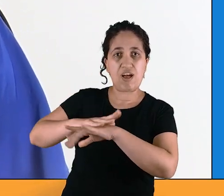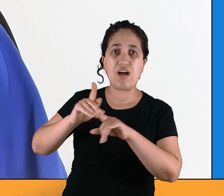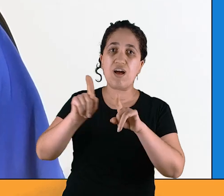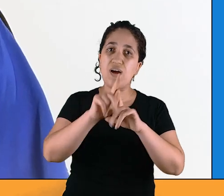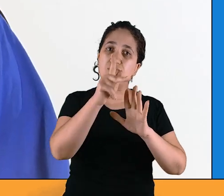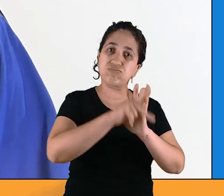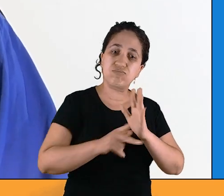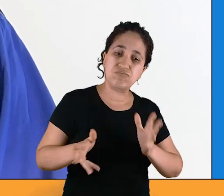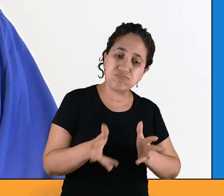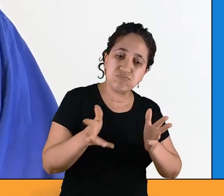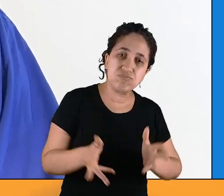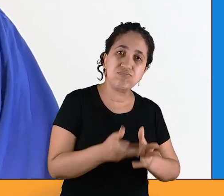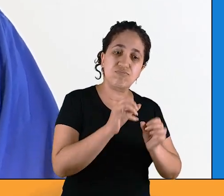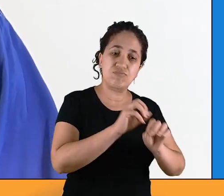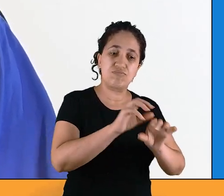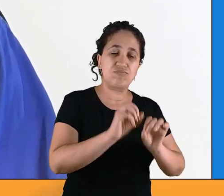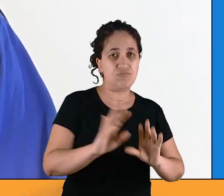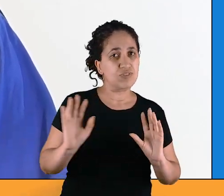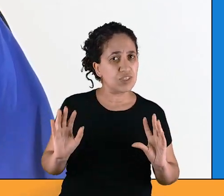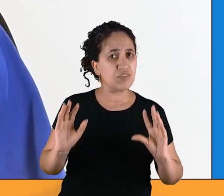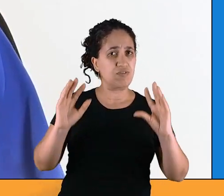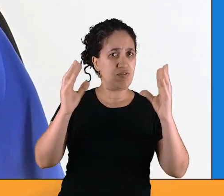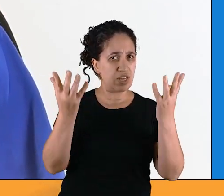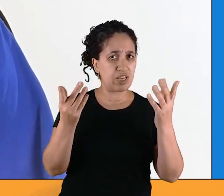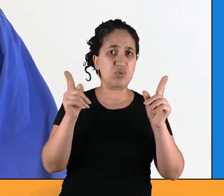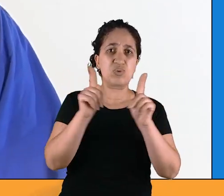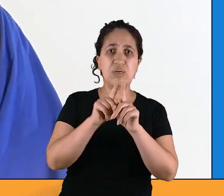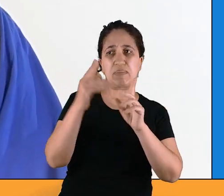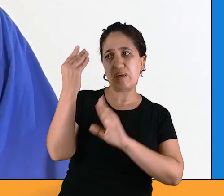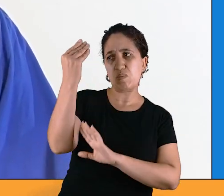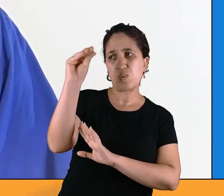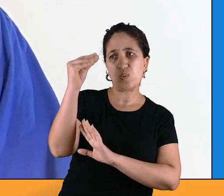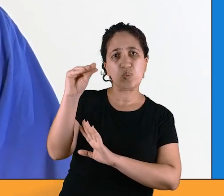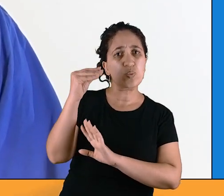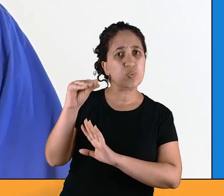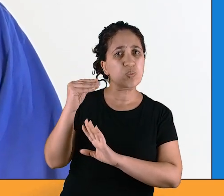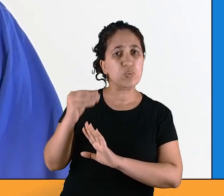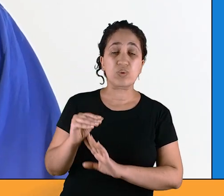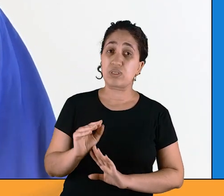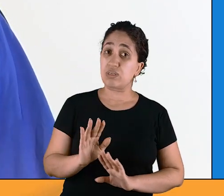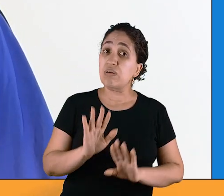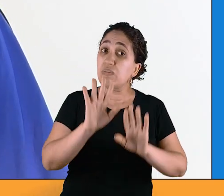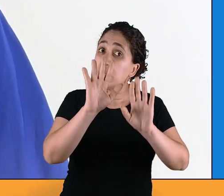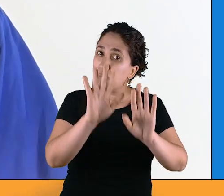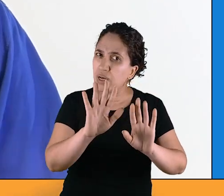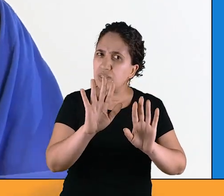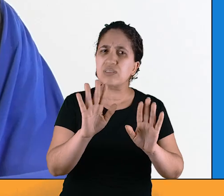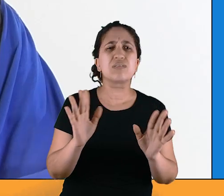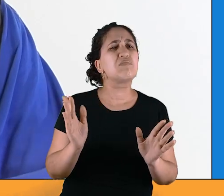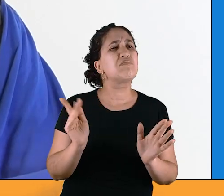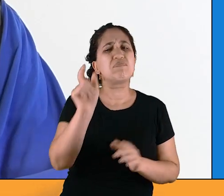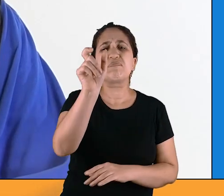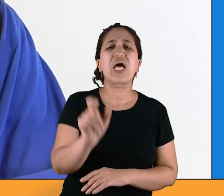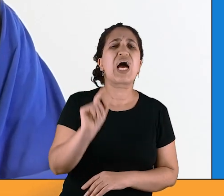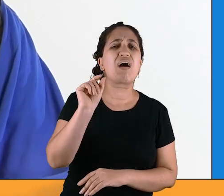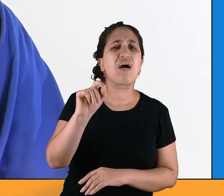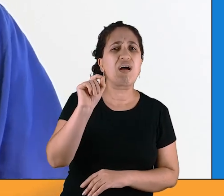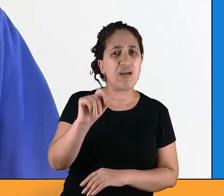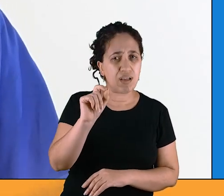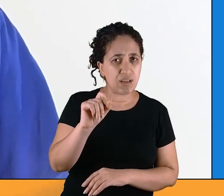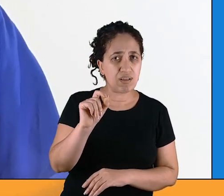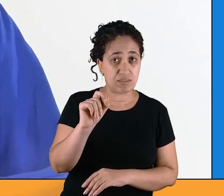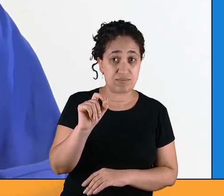programas de ação educativa, nos eventos que são oferecidos, nas publicações, mas para quem que é feito?